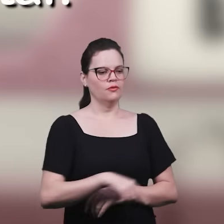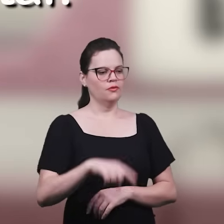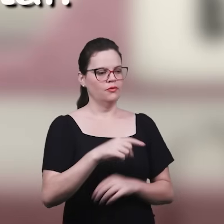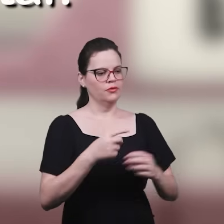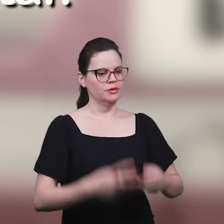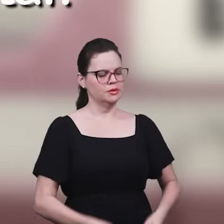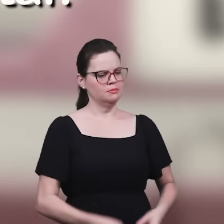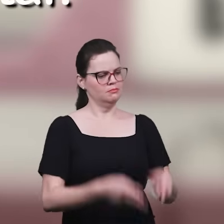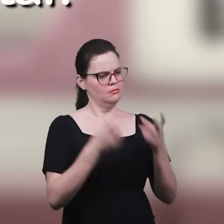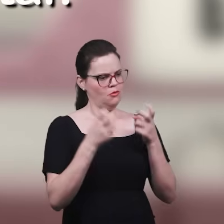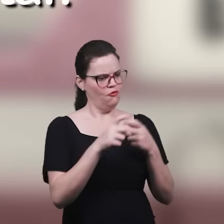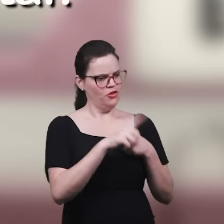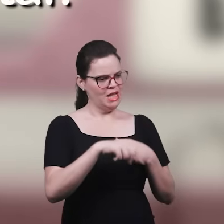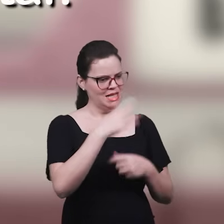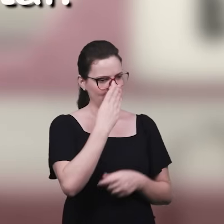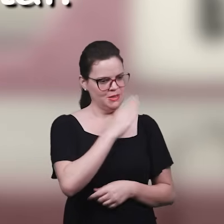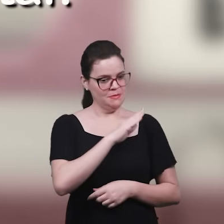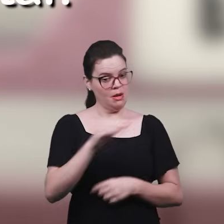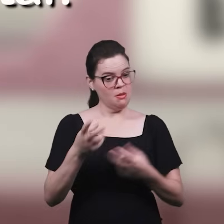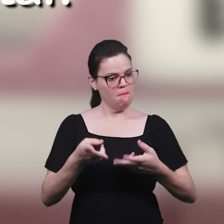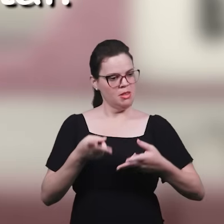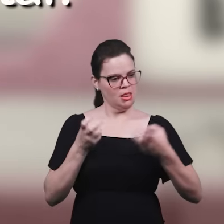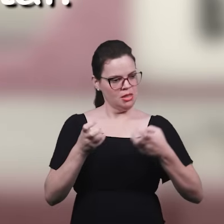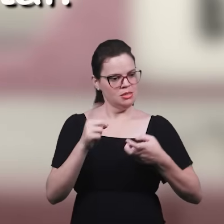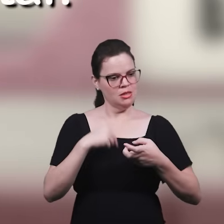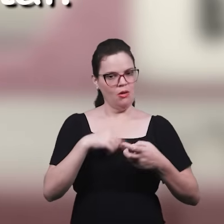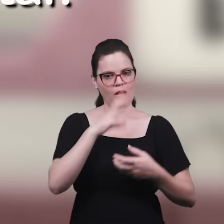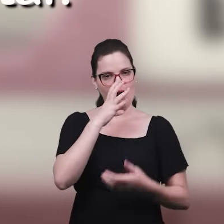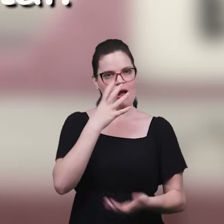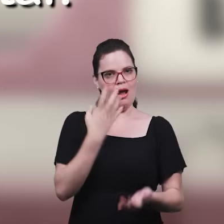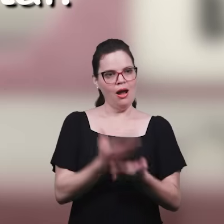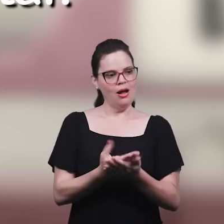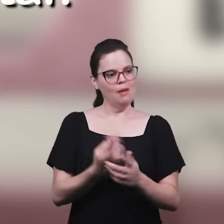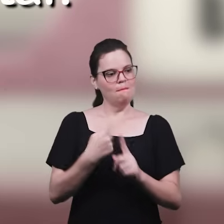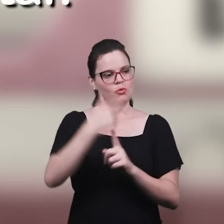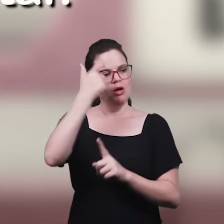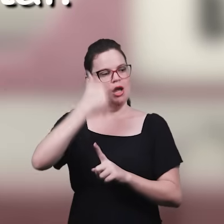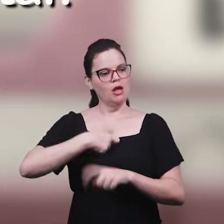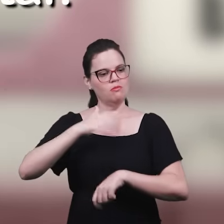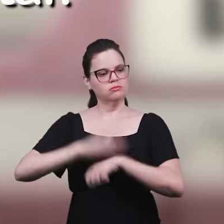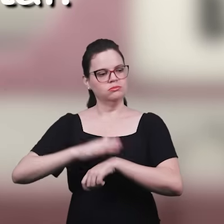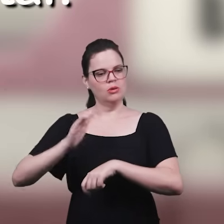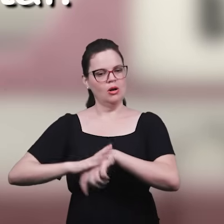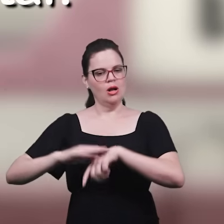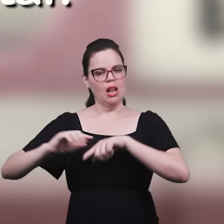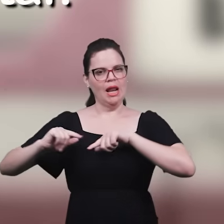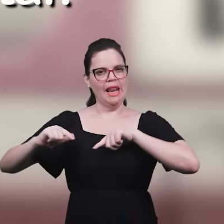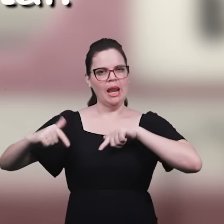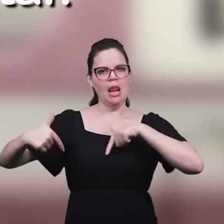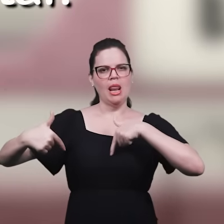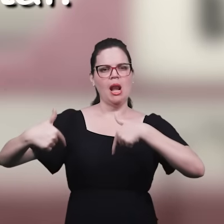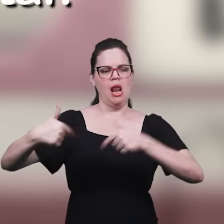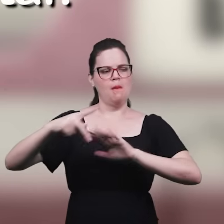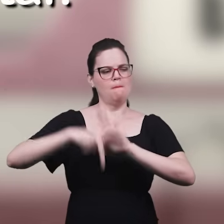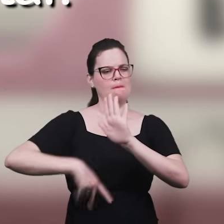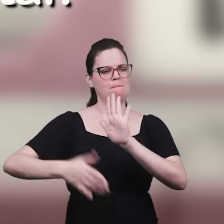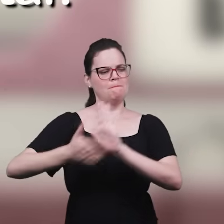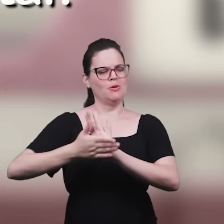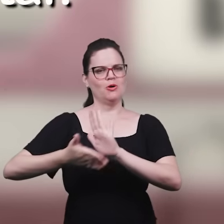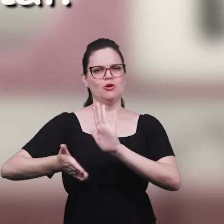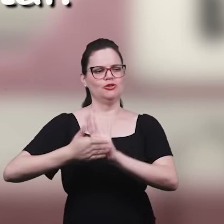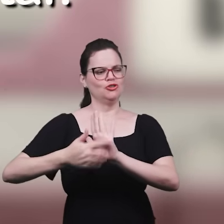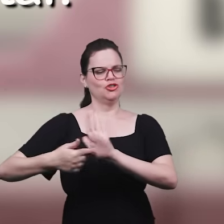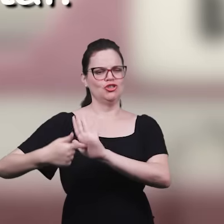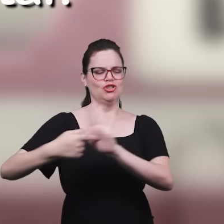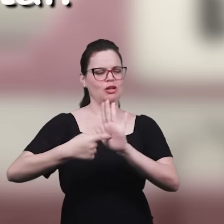desprezadores, espantai-vos e desaparecei, porque opero uma obra em vossos dias, obra